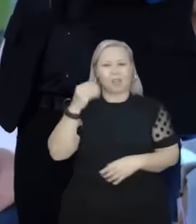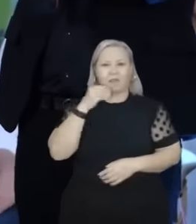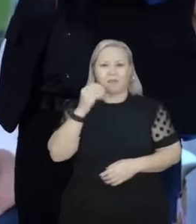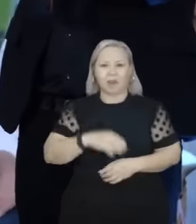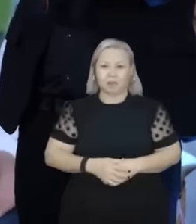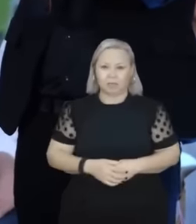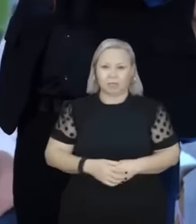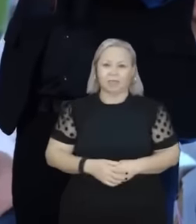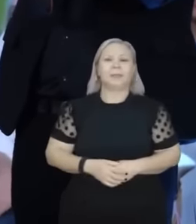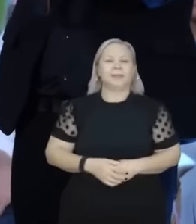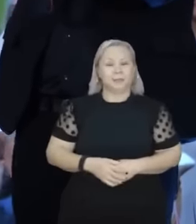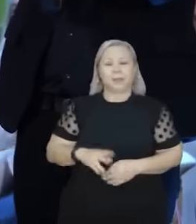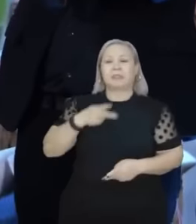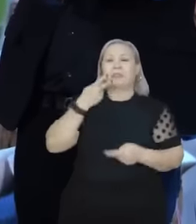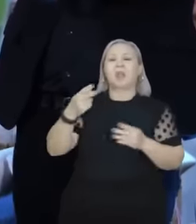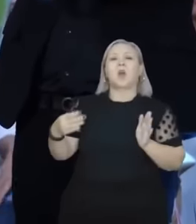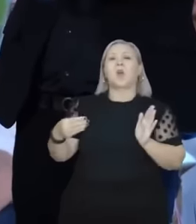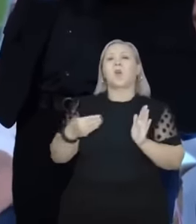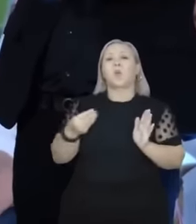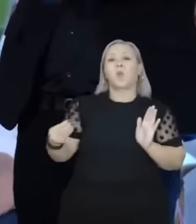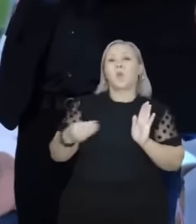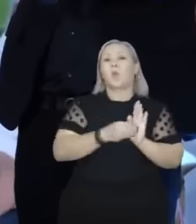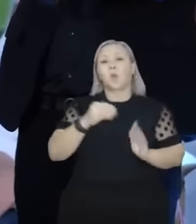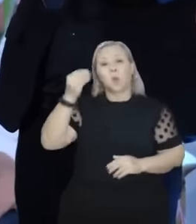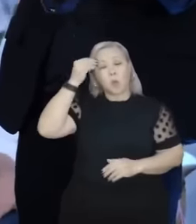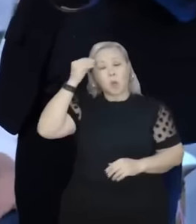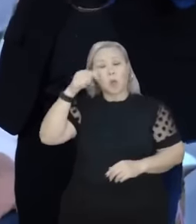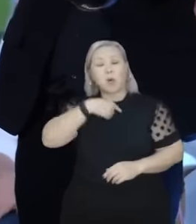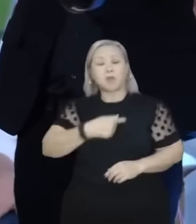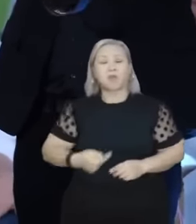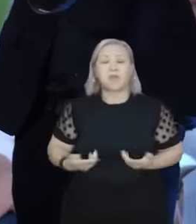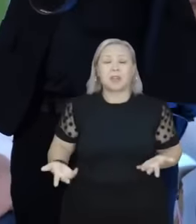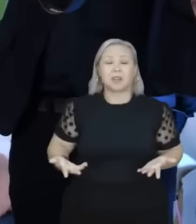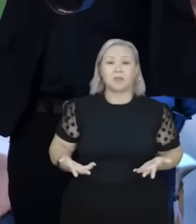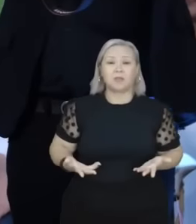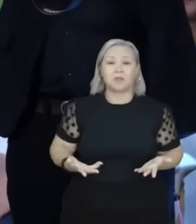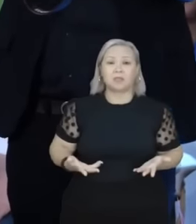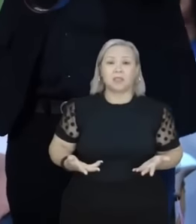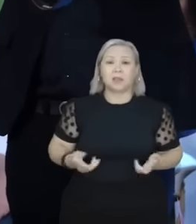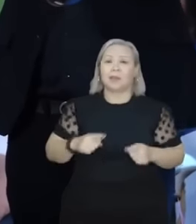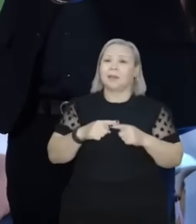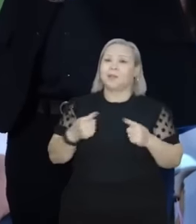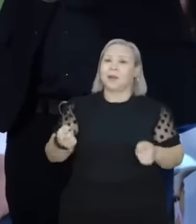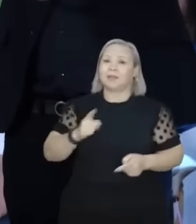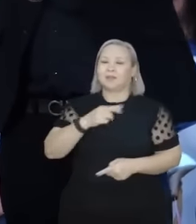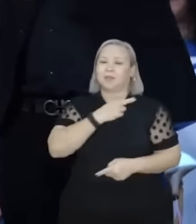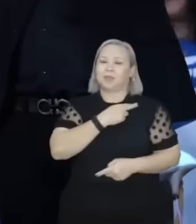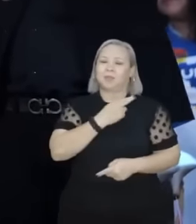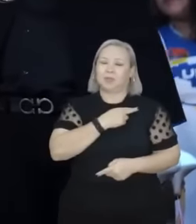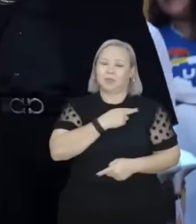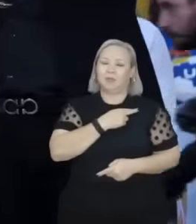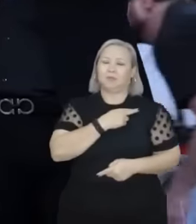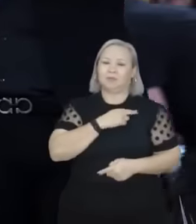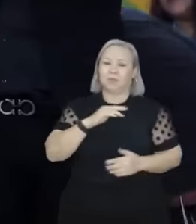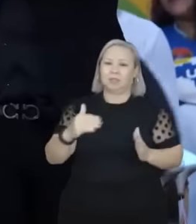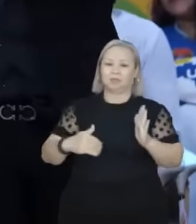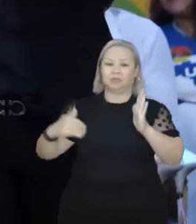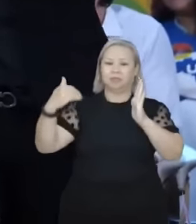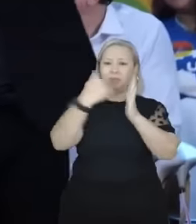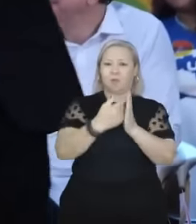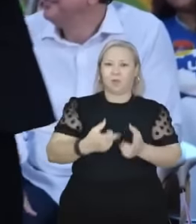da gasolina, do óleo diesel e do gás. Então ele sabe. Ele sabe que esses caras